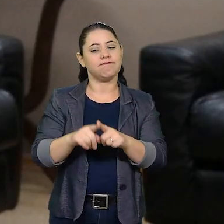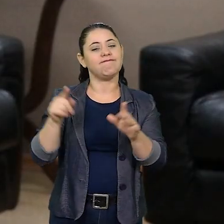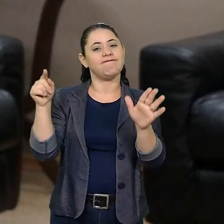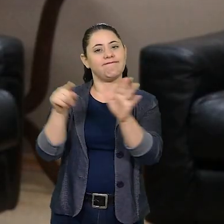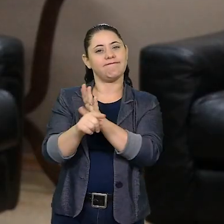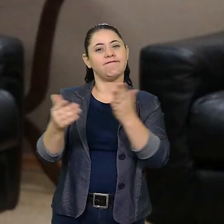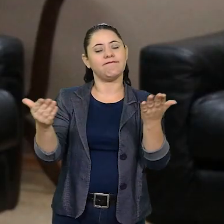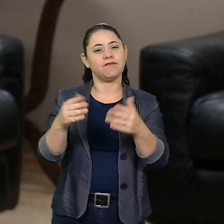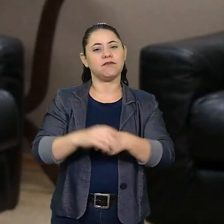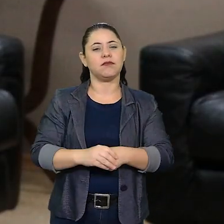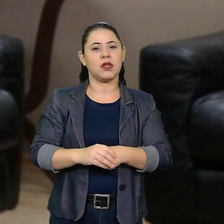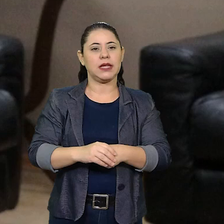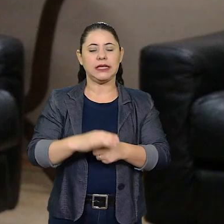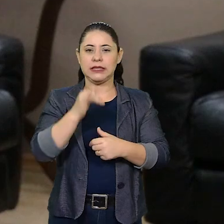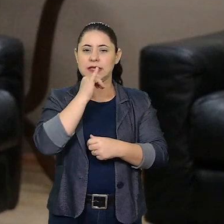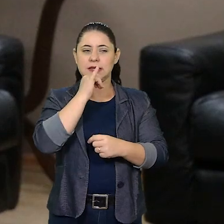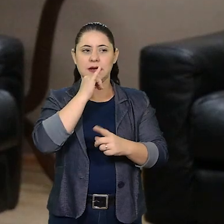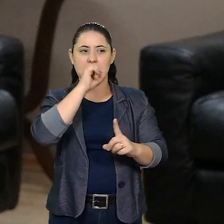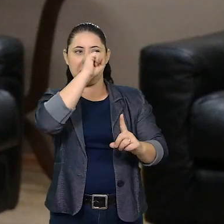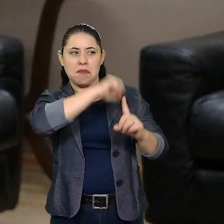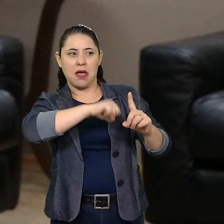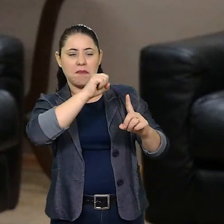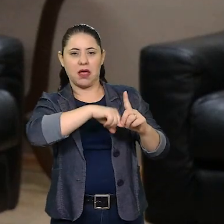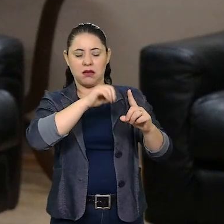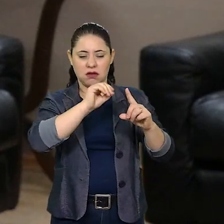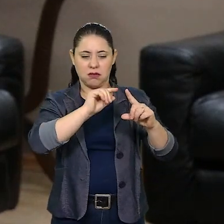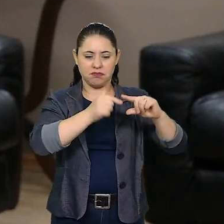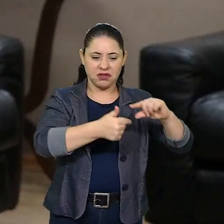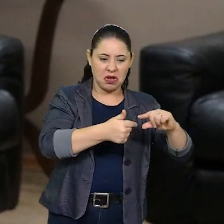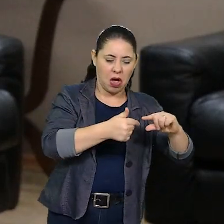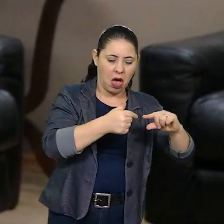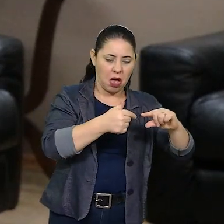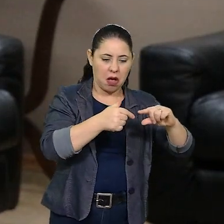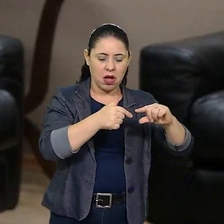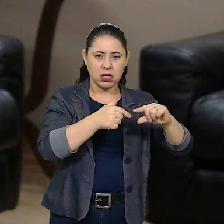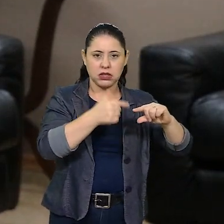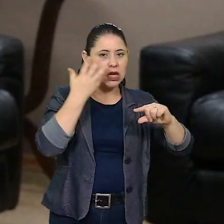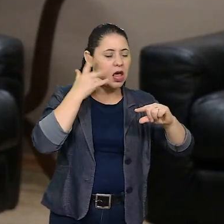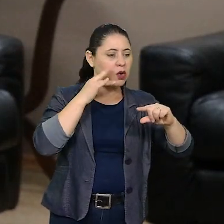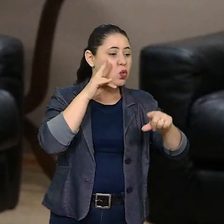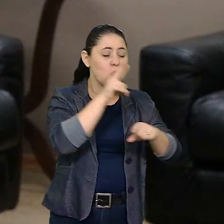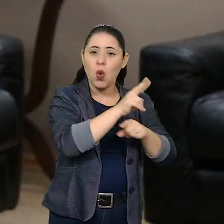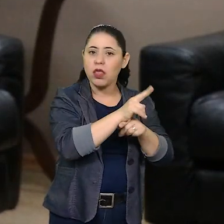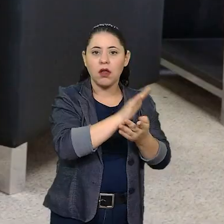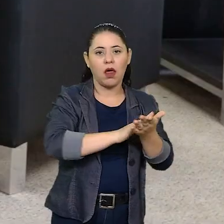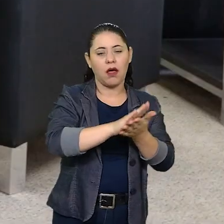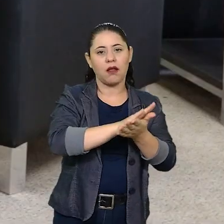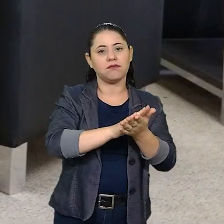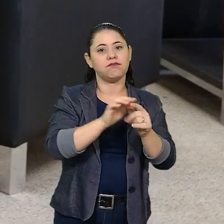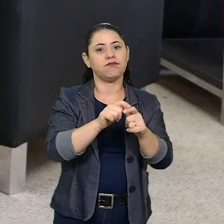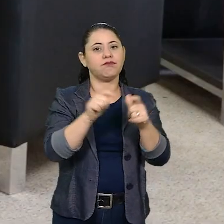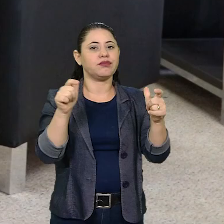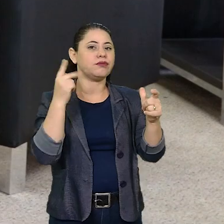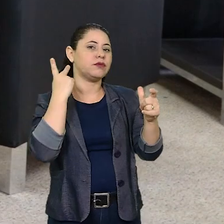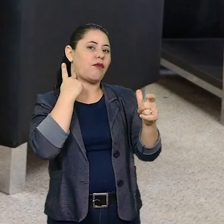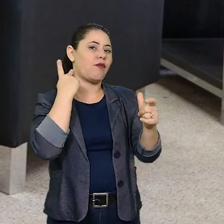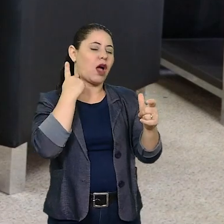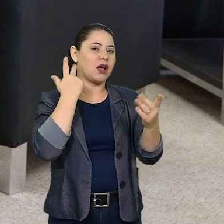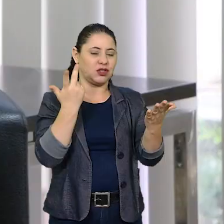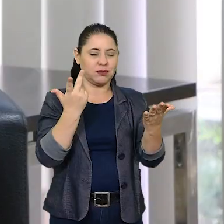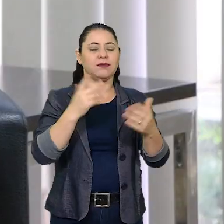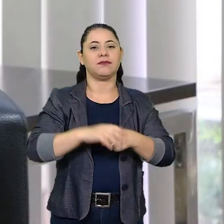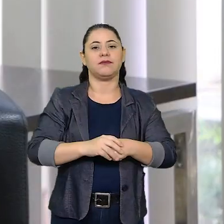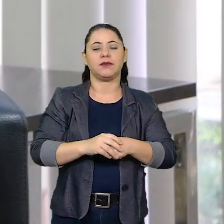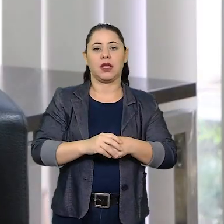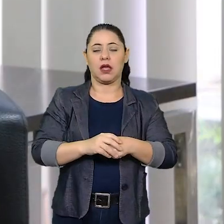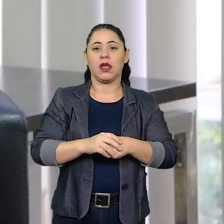ia perguntar agora, né? Maus tratos e negligência ampliam essa dimensão de violência, não é mesmo? Sim, exatamente. A